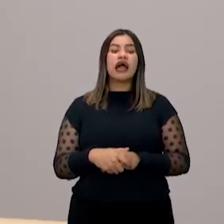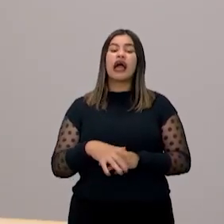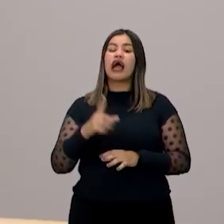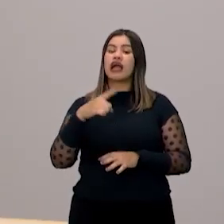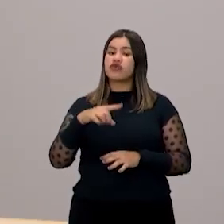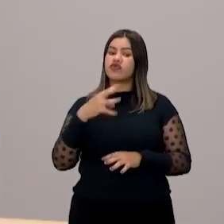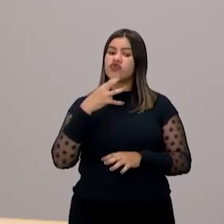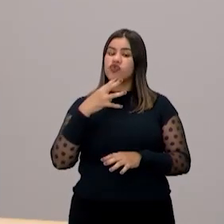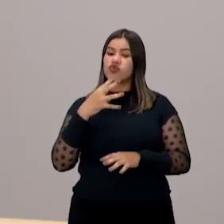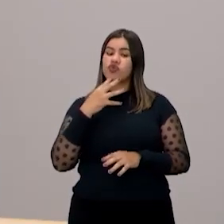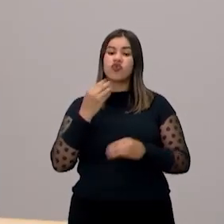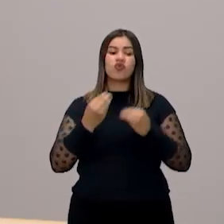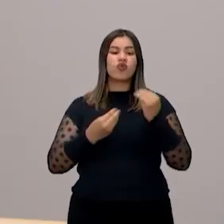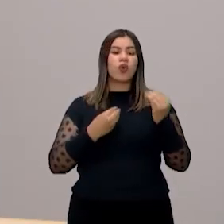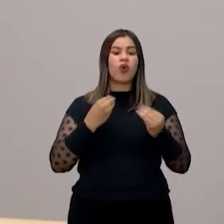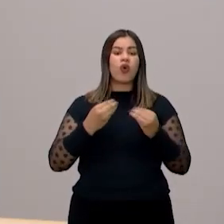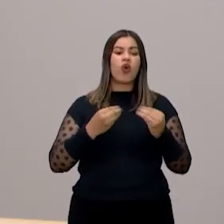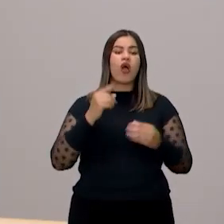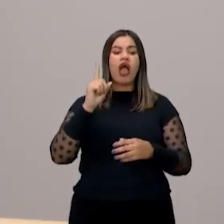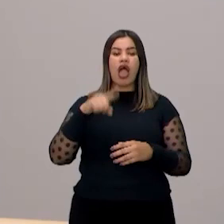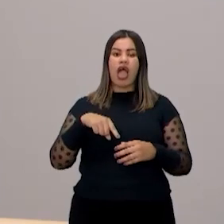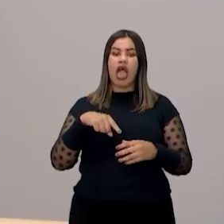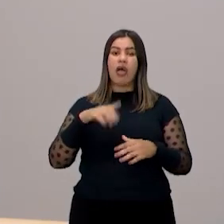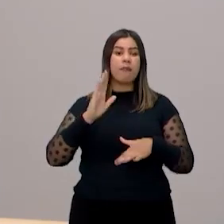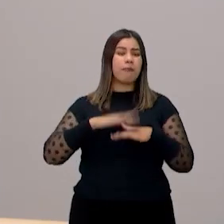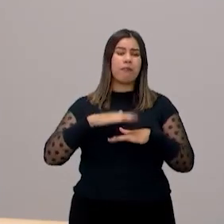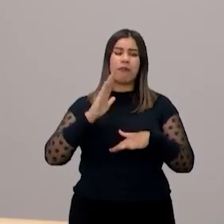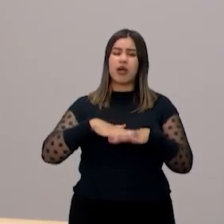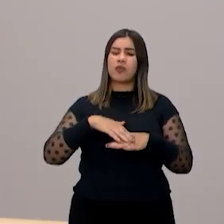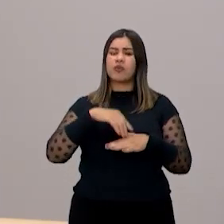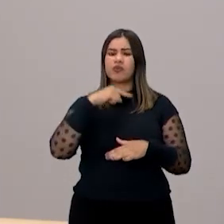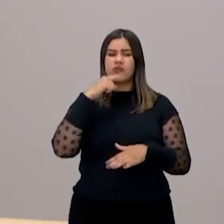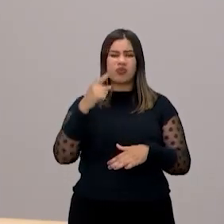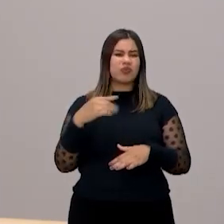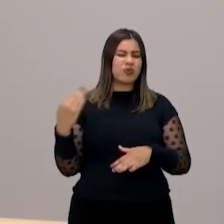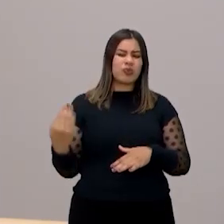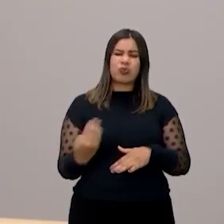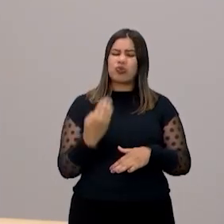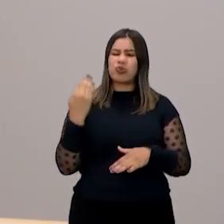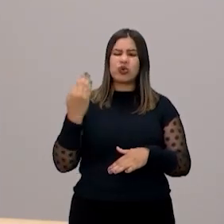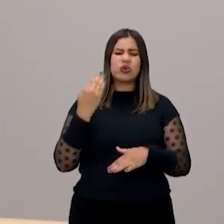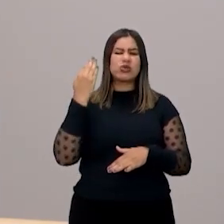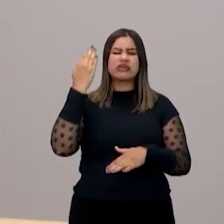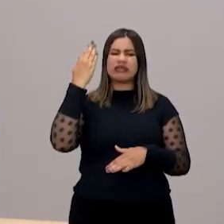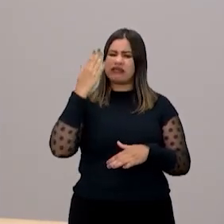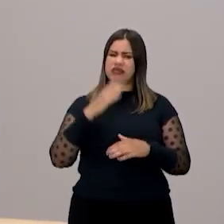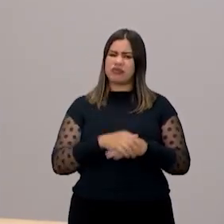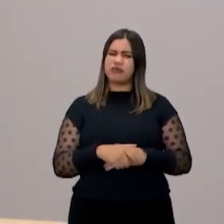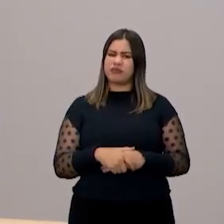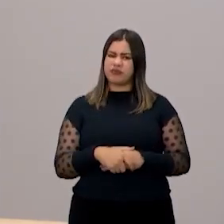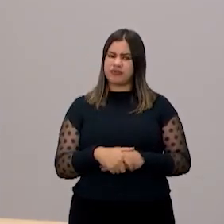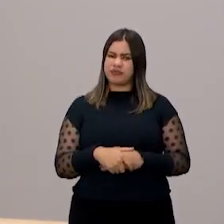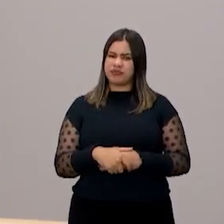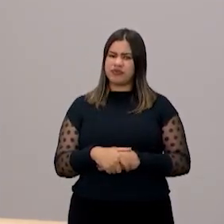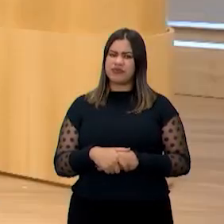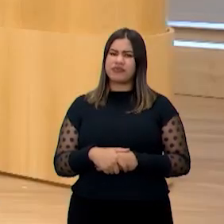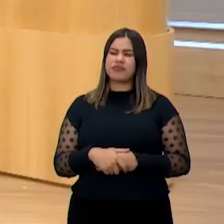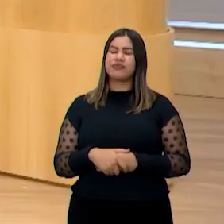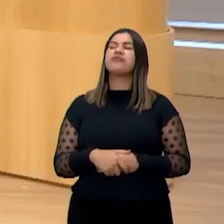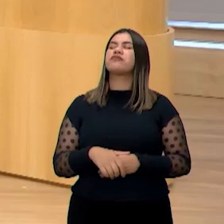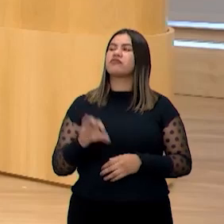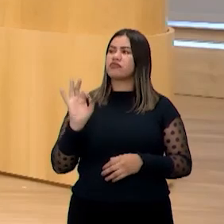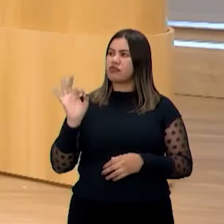essa palavra popularmente como aquilo que é irrealizável, aquilo que é impossível de ser alcançado. É isso? Muito